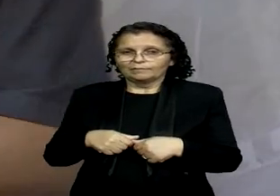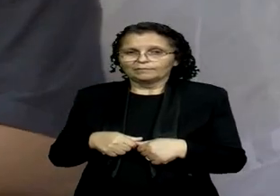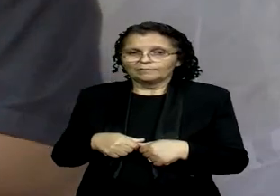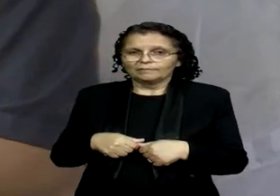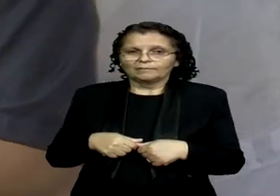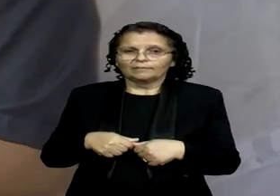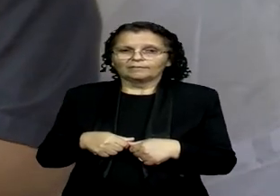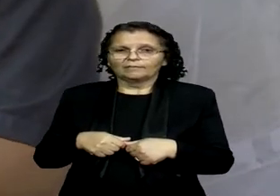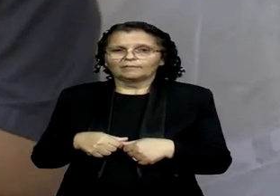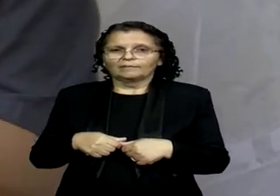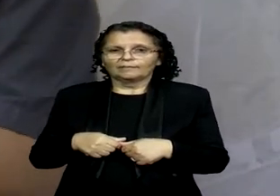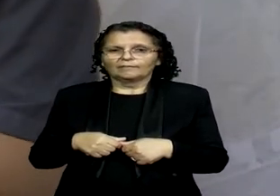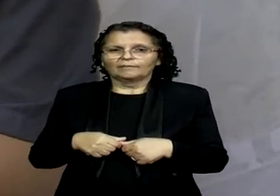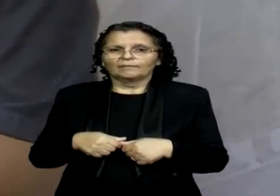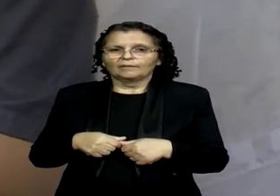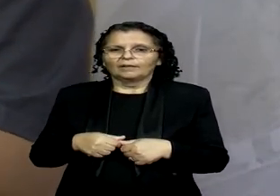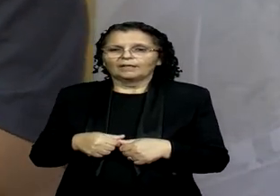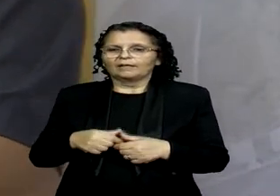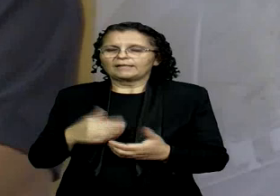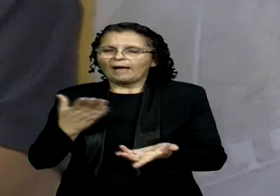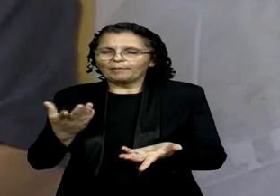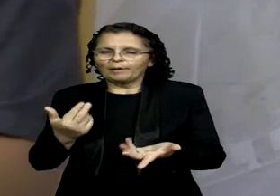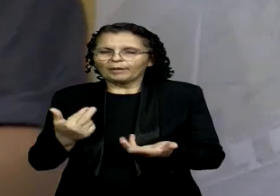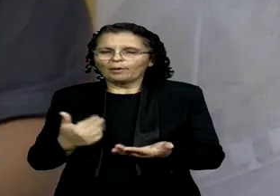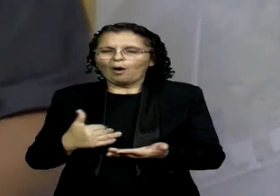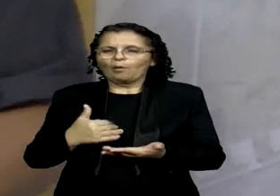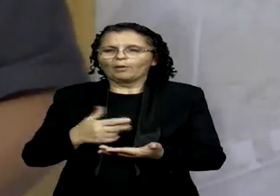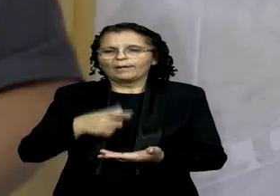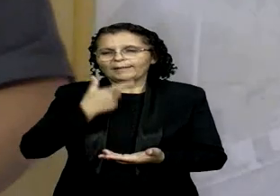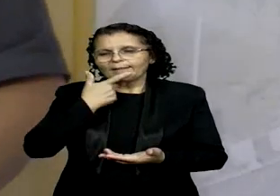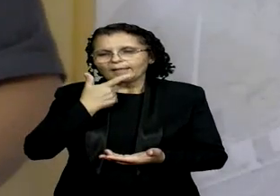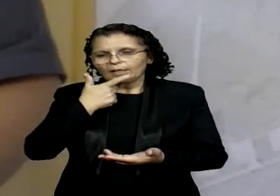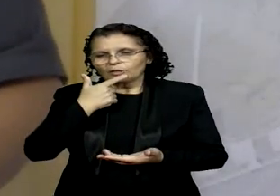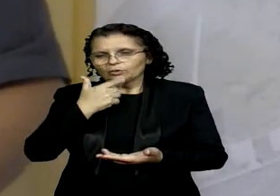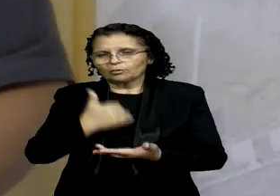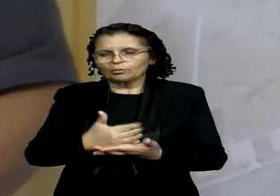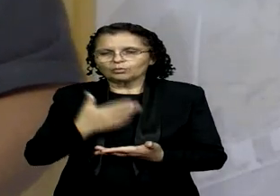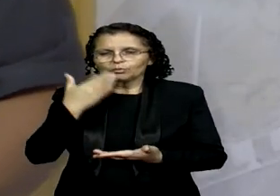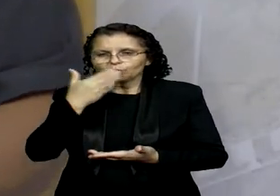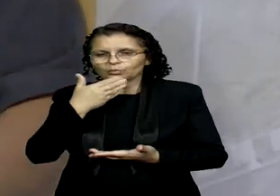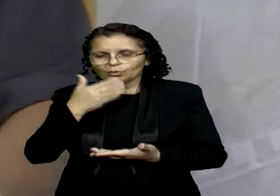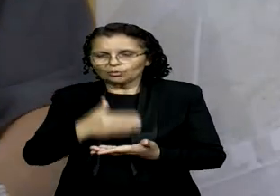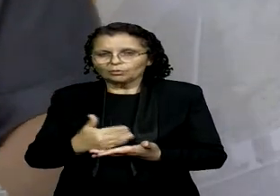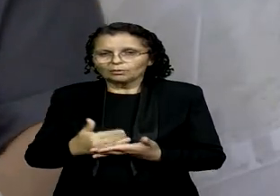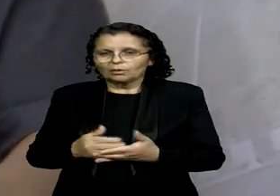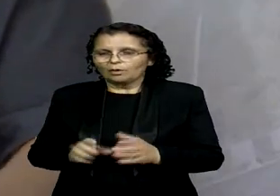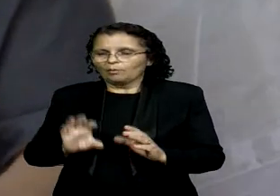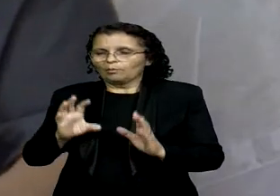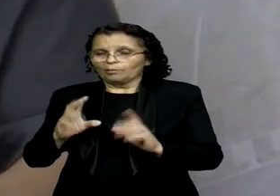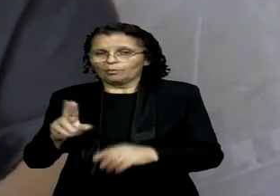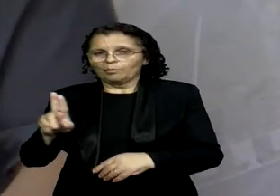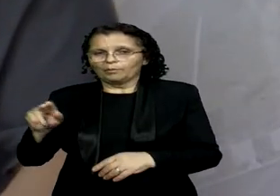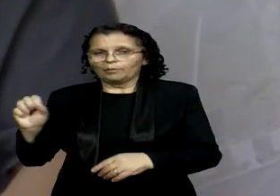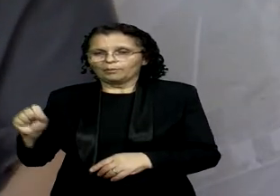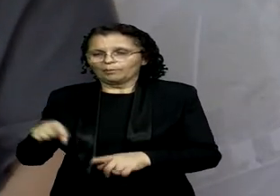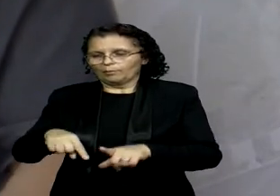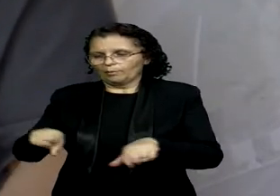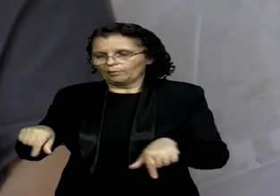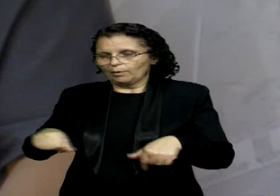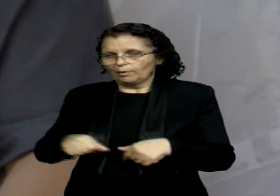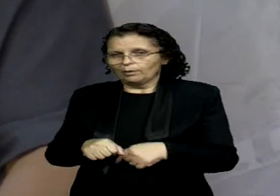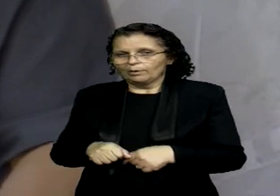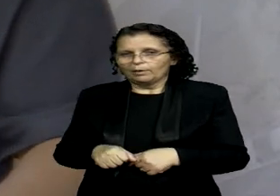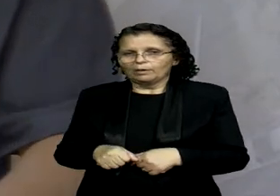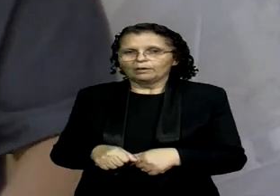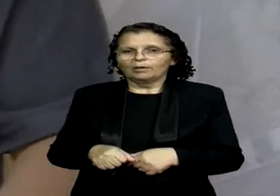baiano, queijo e goiabada, porque está o posto de saúde de um lado, a UBS de um